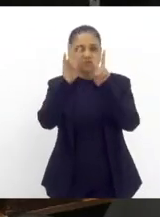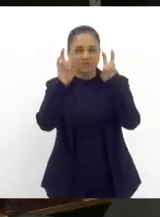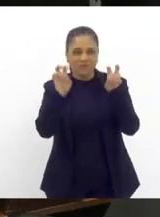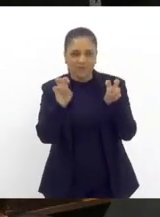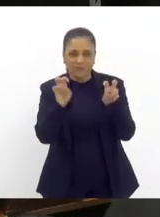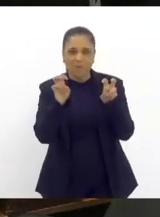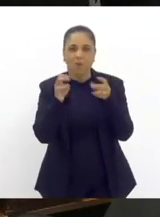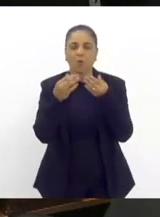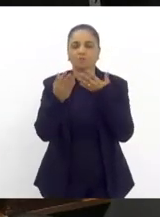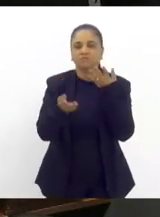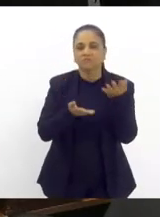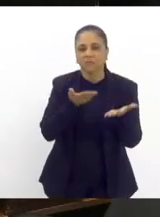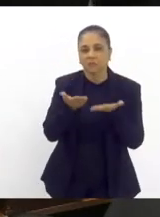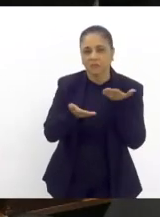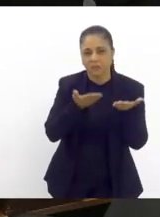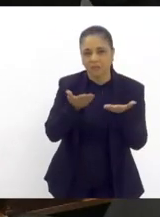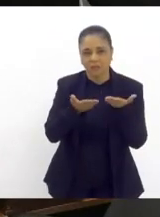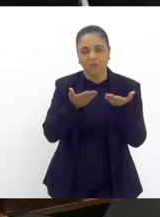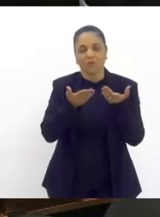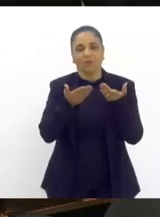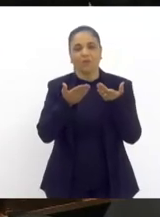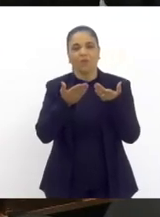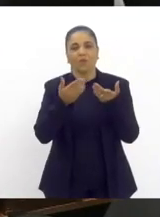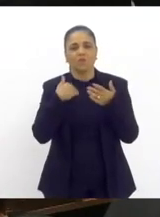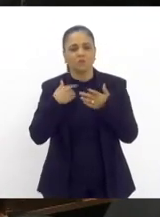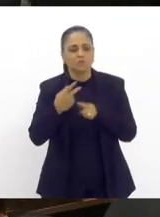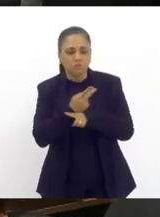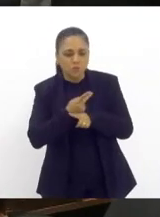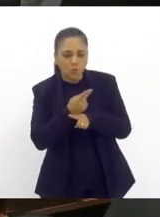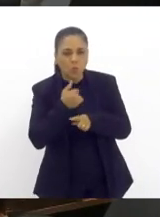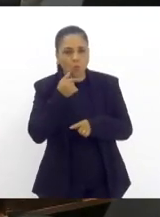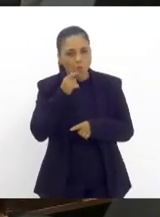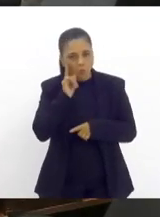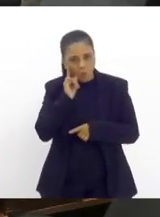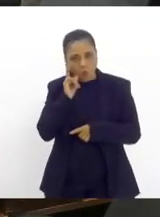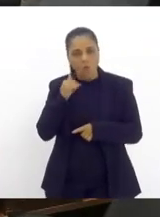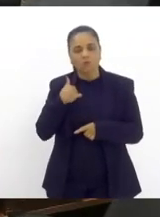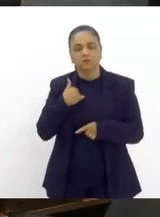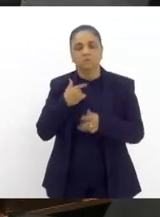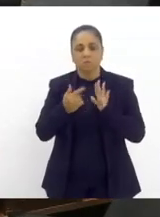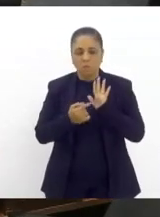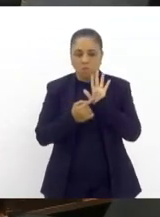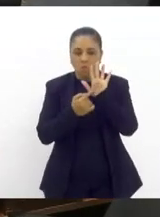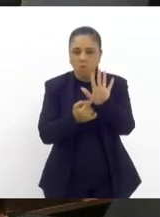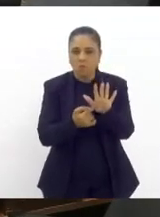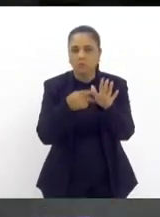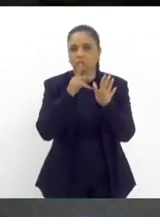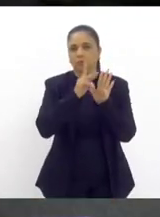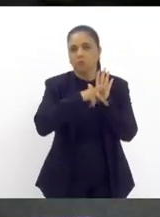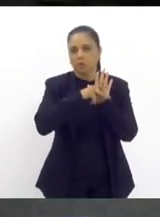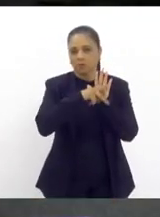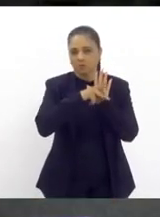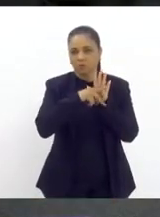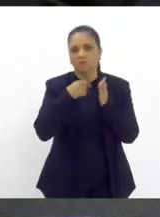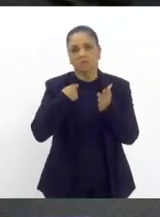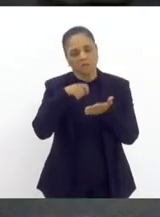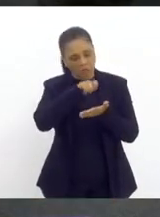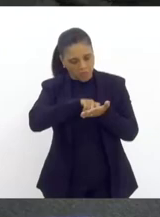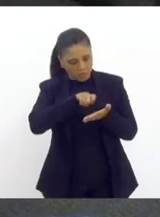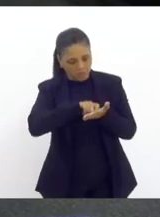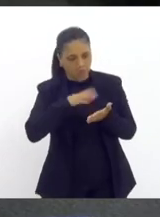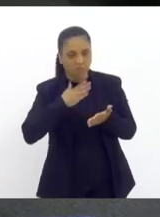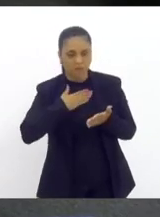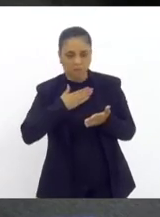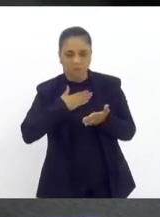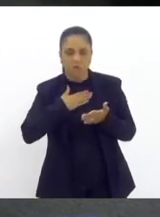me procurou ontem me mostrando esse projeto estava também anotado pela minha